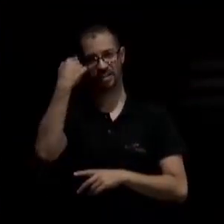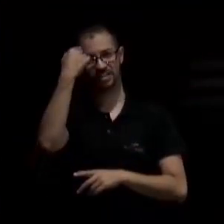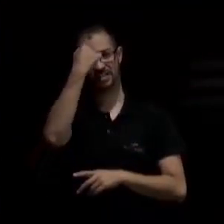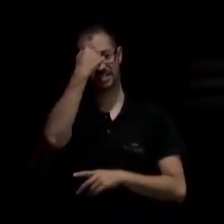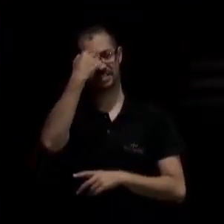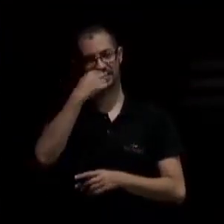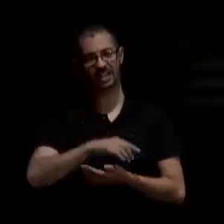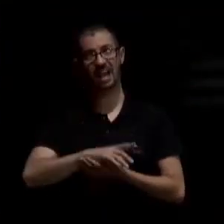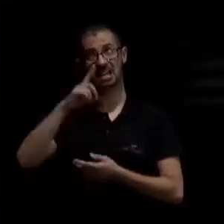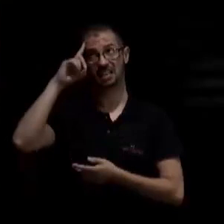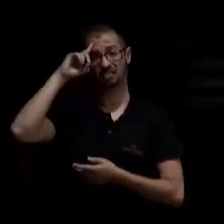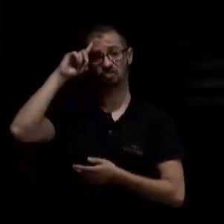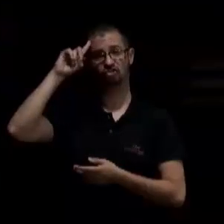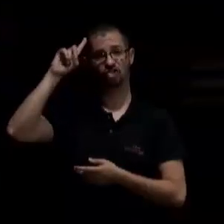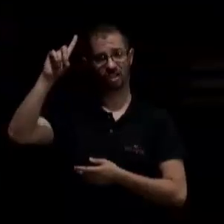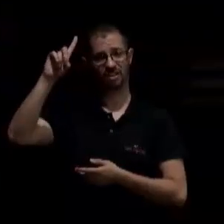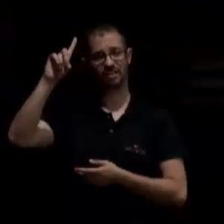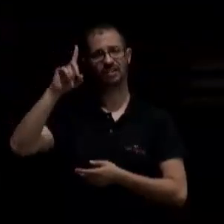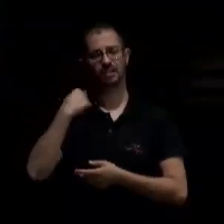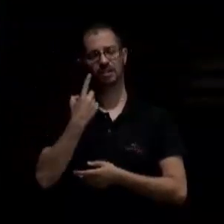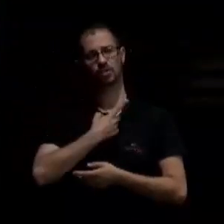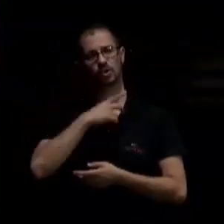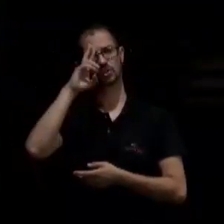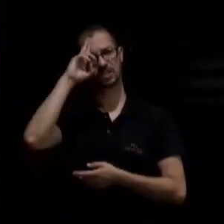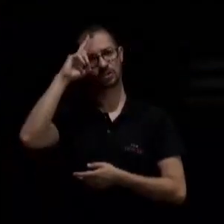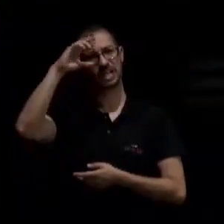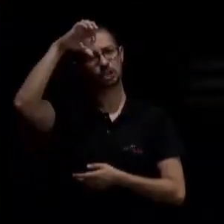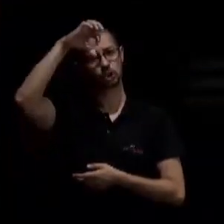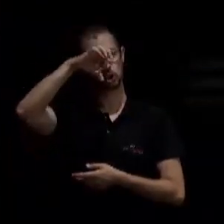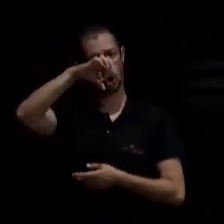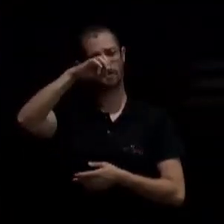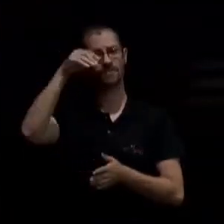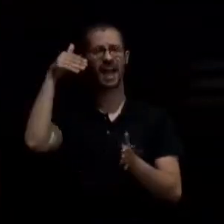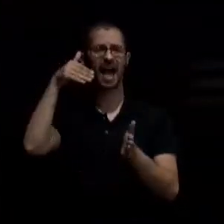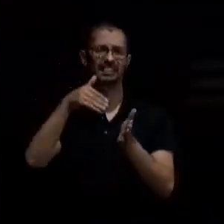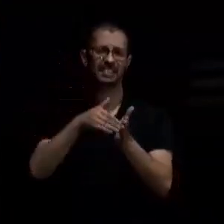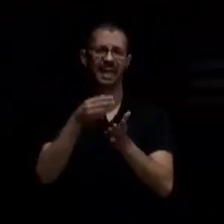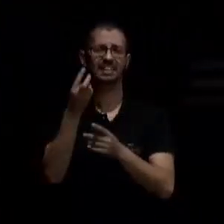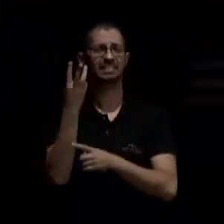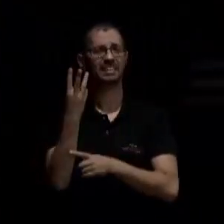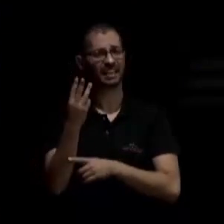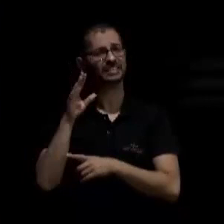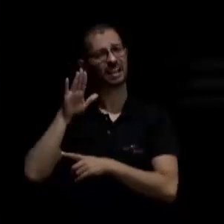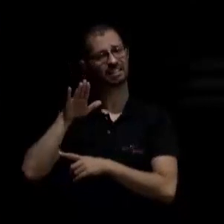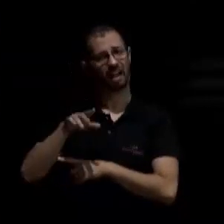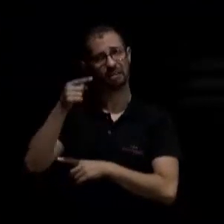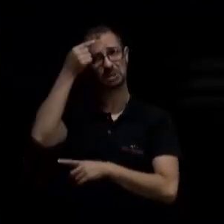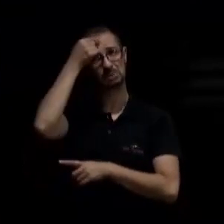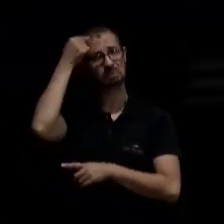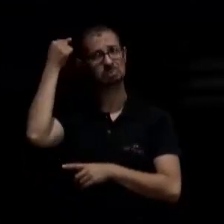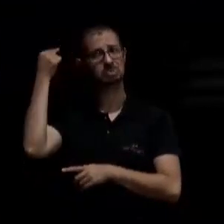Aquele dia. Quando o nosso Senhor, das 9 horas da manhã às 3 da tarde, realizou